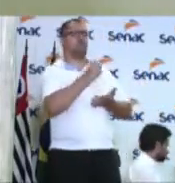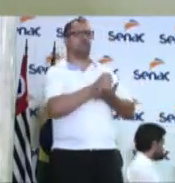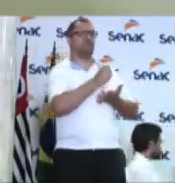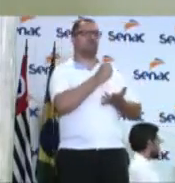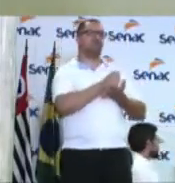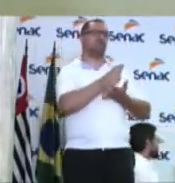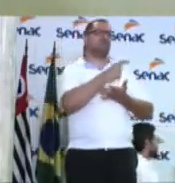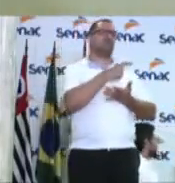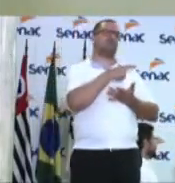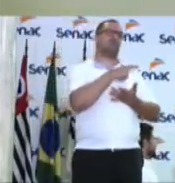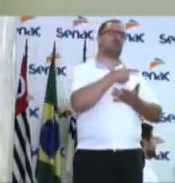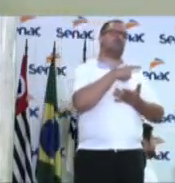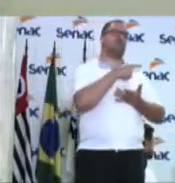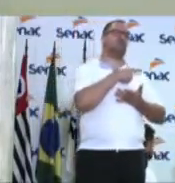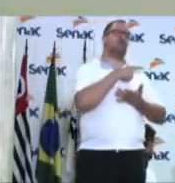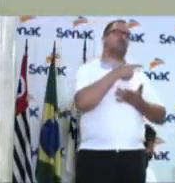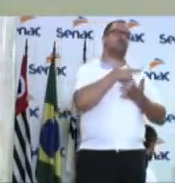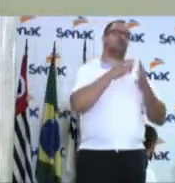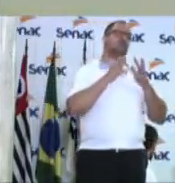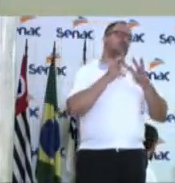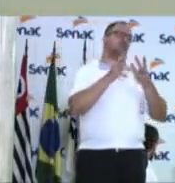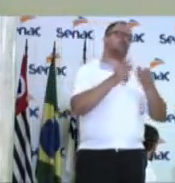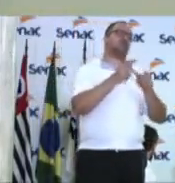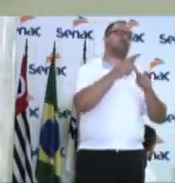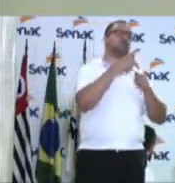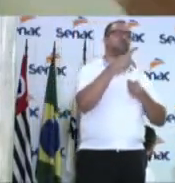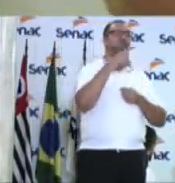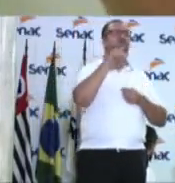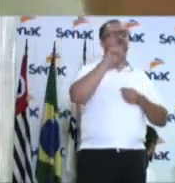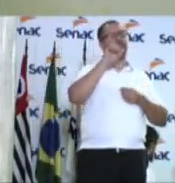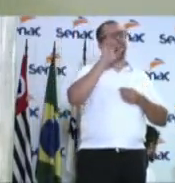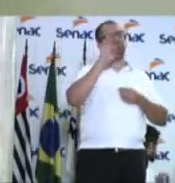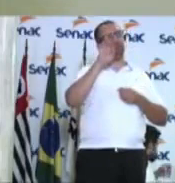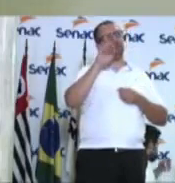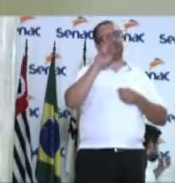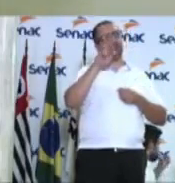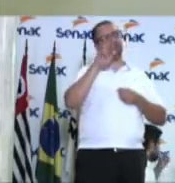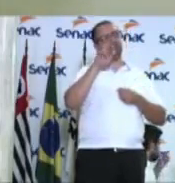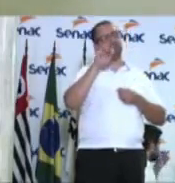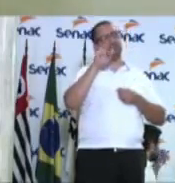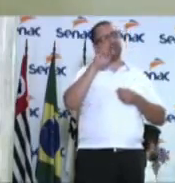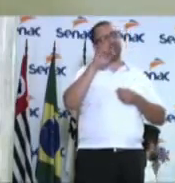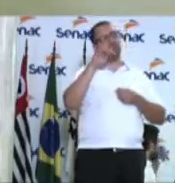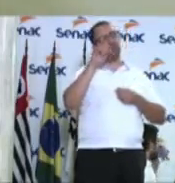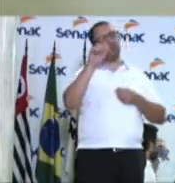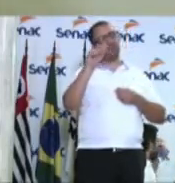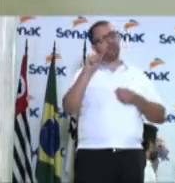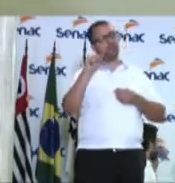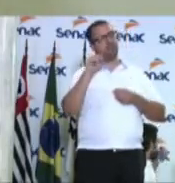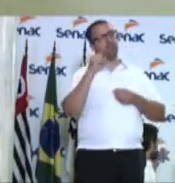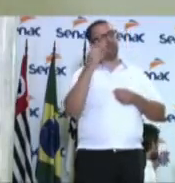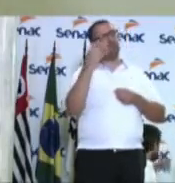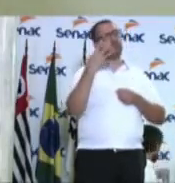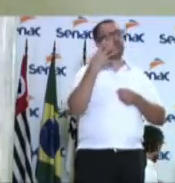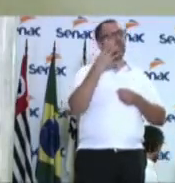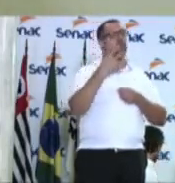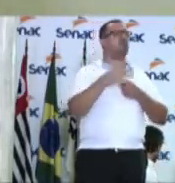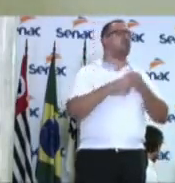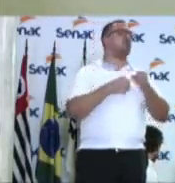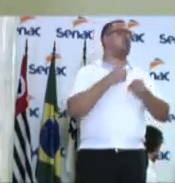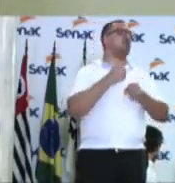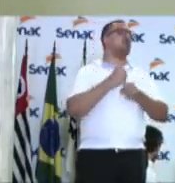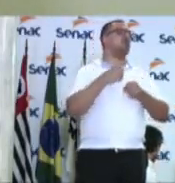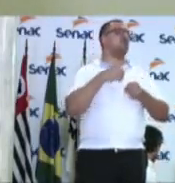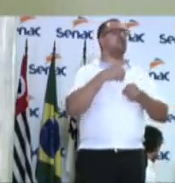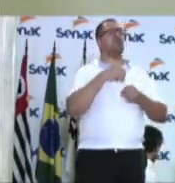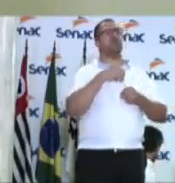tem esse potencial muito grande em todas as suas plataformas. Então, acho que foi através desse projeto Quatro Rodas que a gente